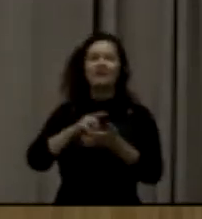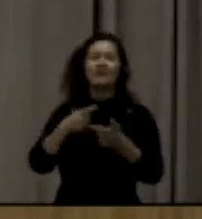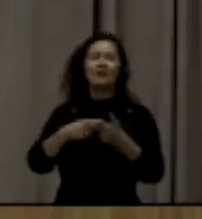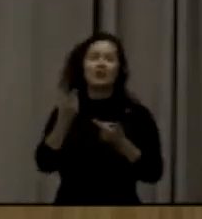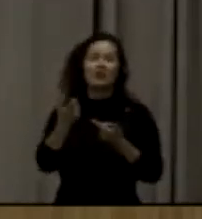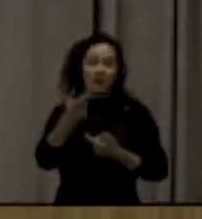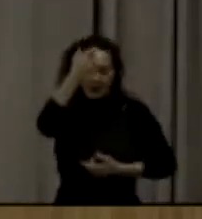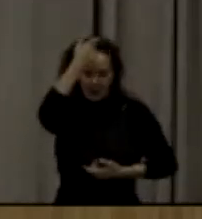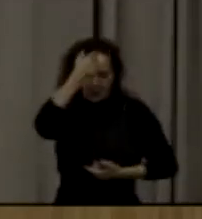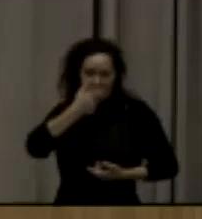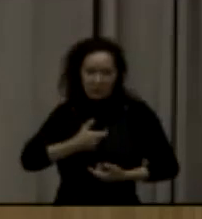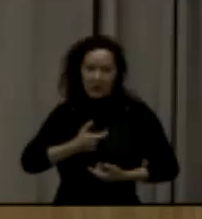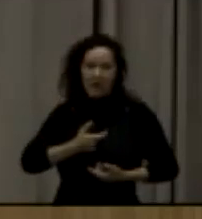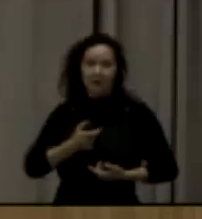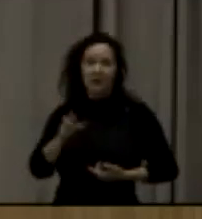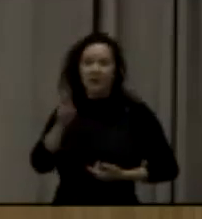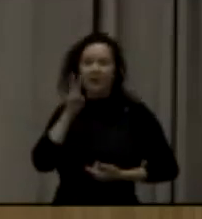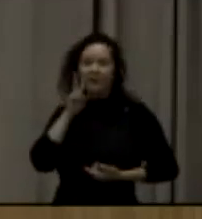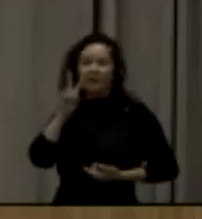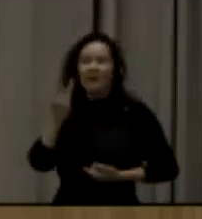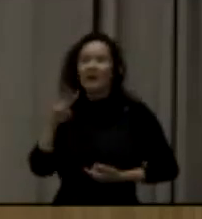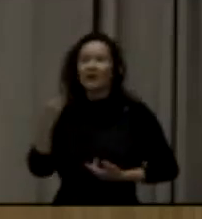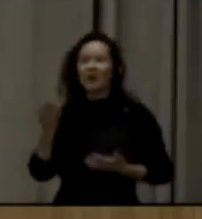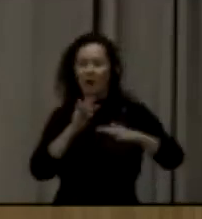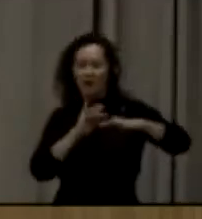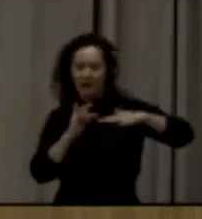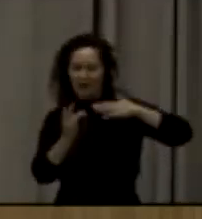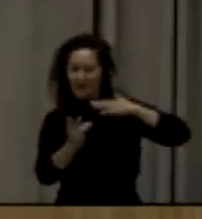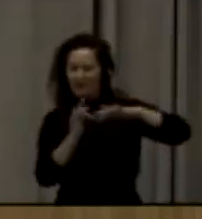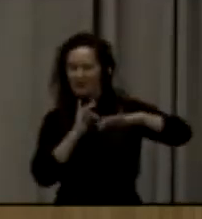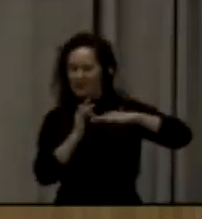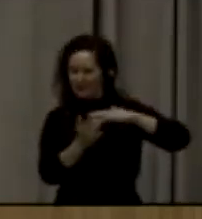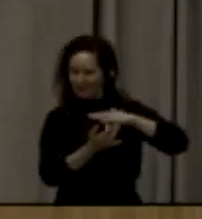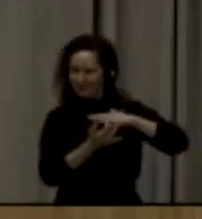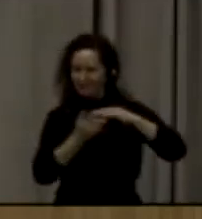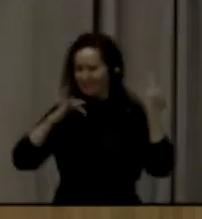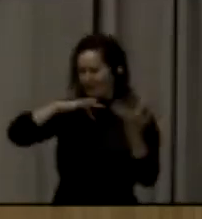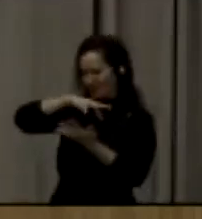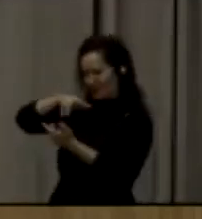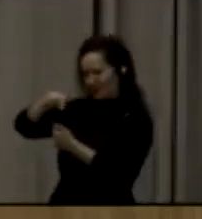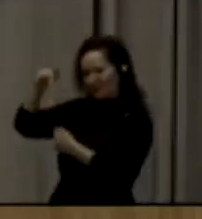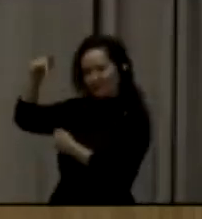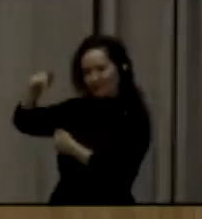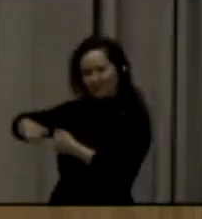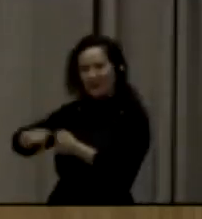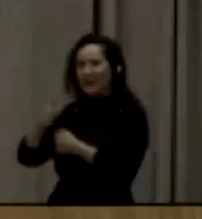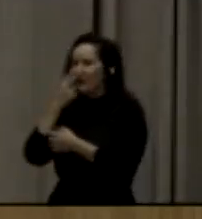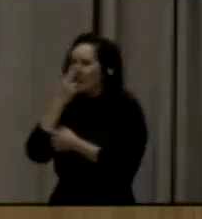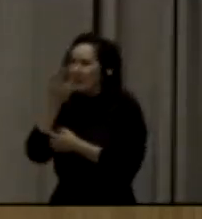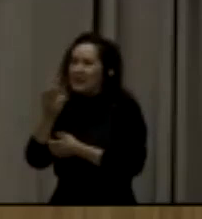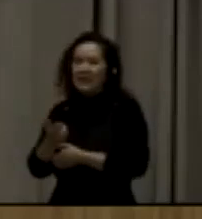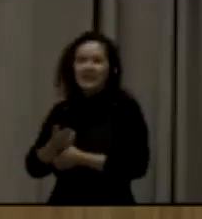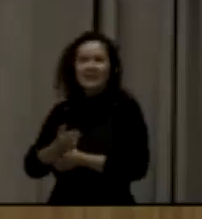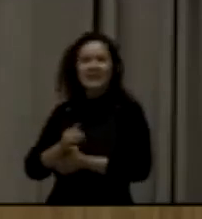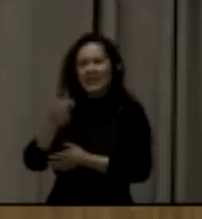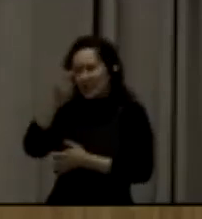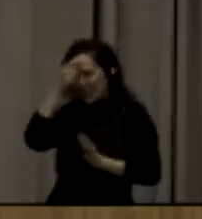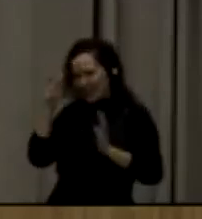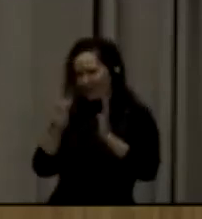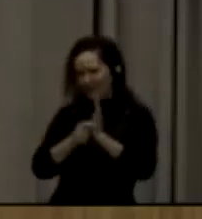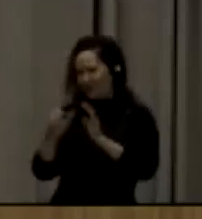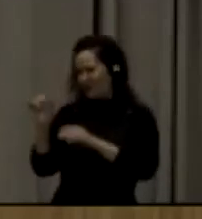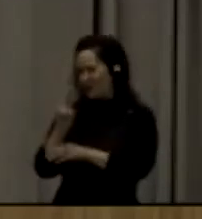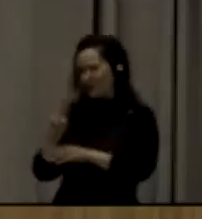eles são sujeitos das redes sociais. Ou seja, nós temos um mundo com muita artificialidade e